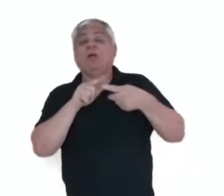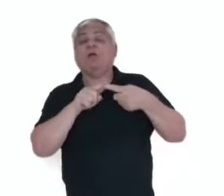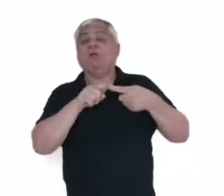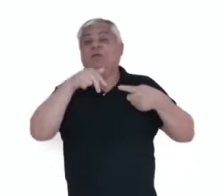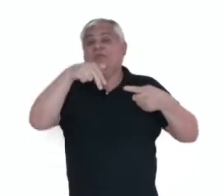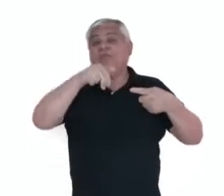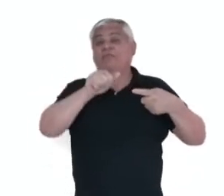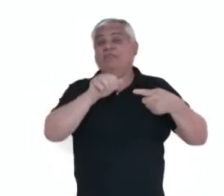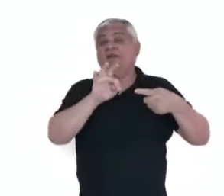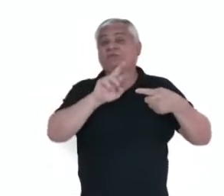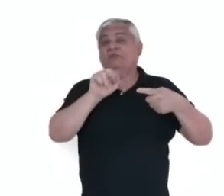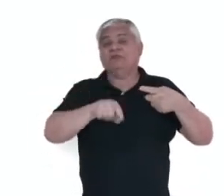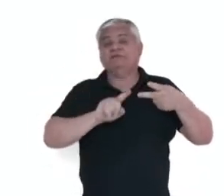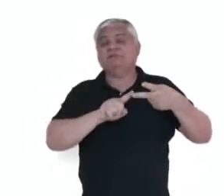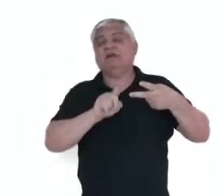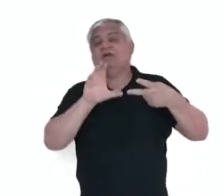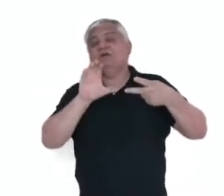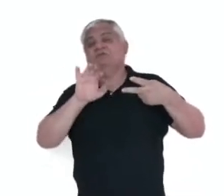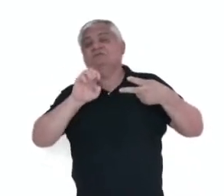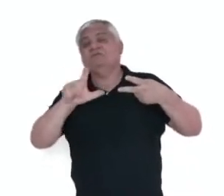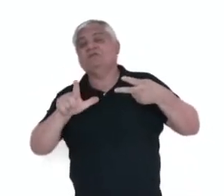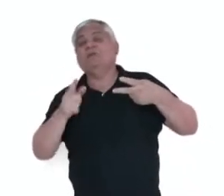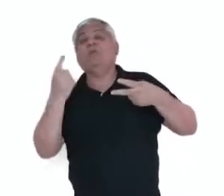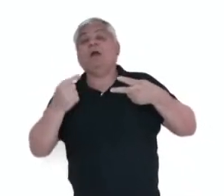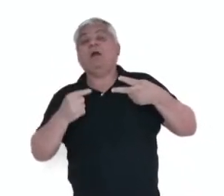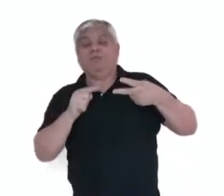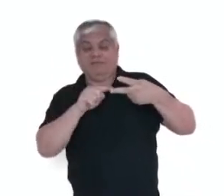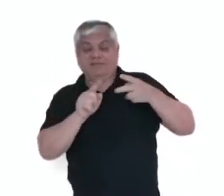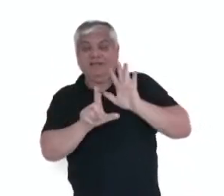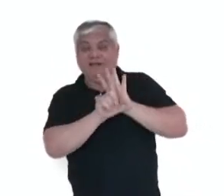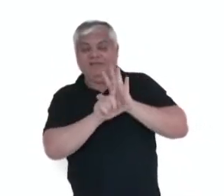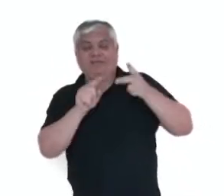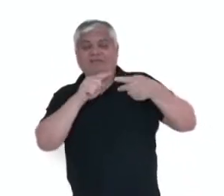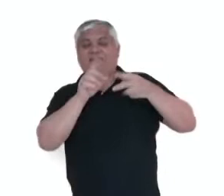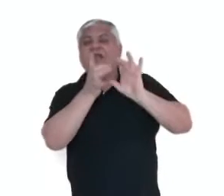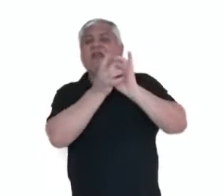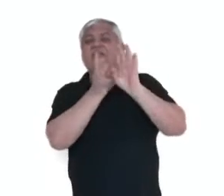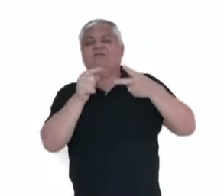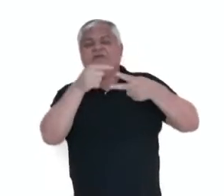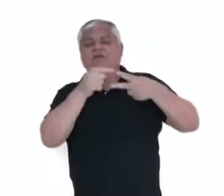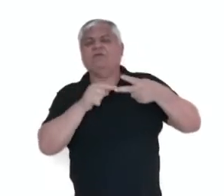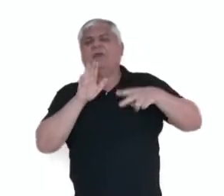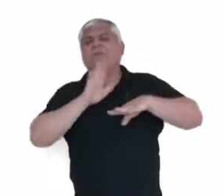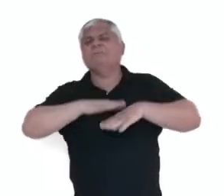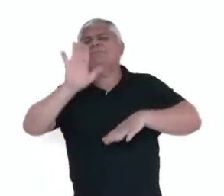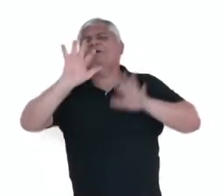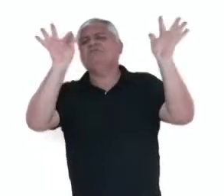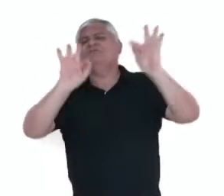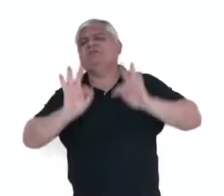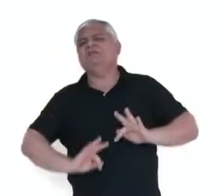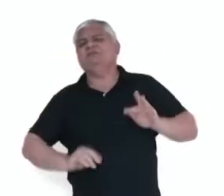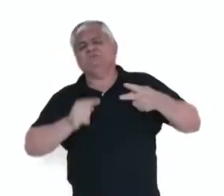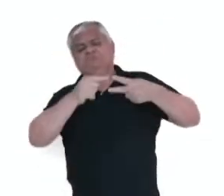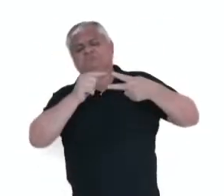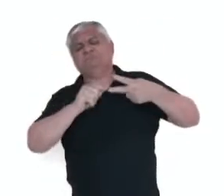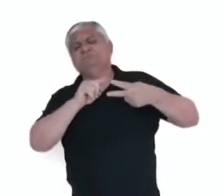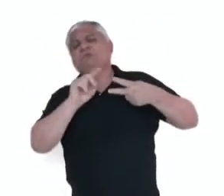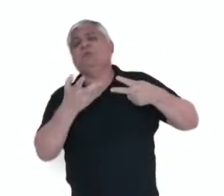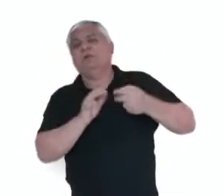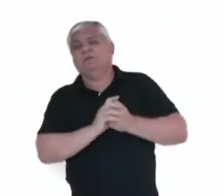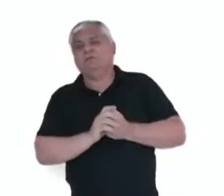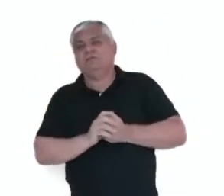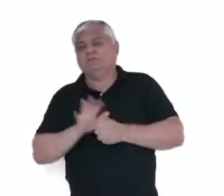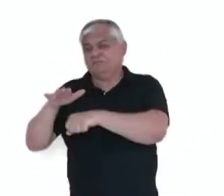ou agora no estado civil? Em qual dos dois estados a vida era mais feliz? Após o debate, construa um